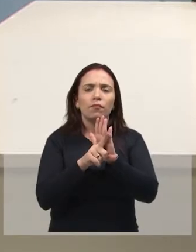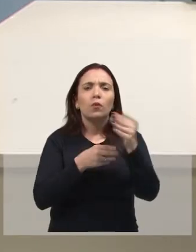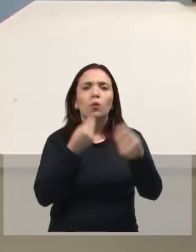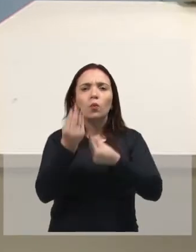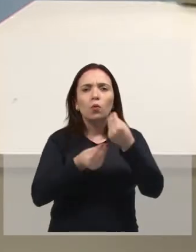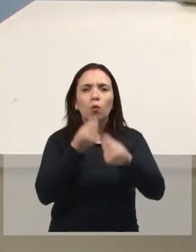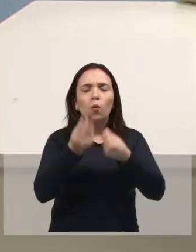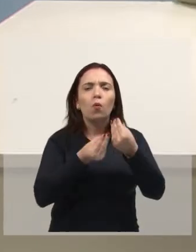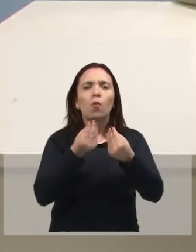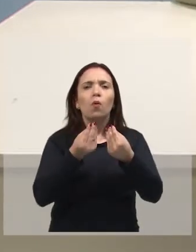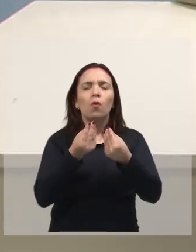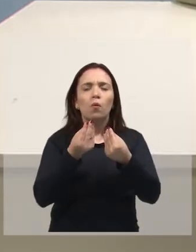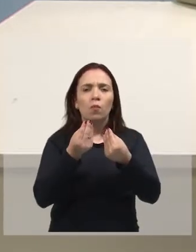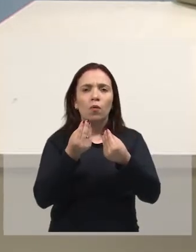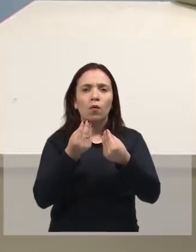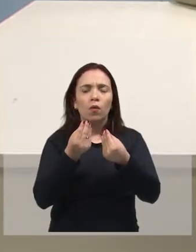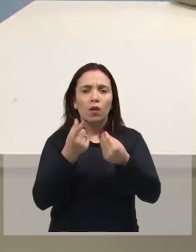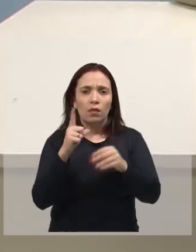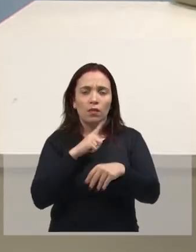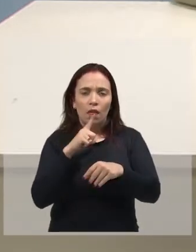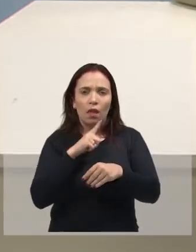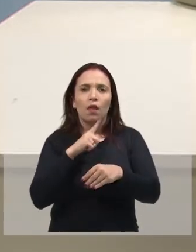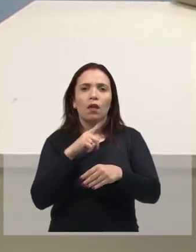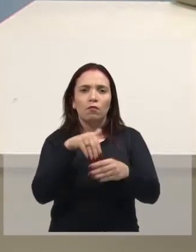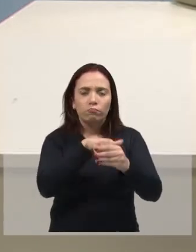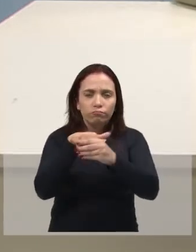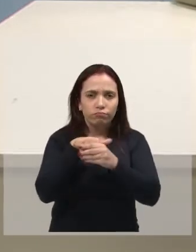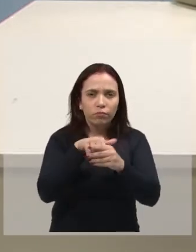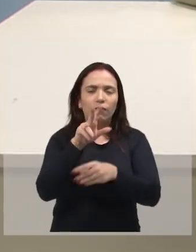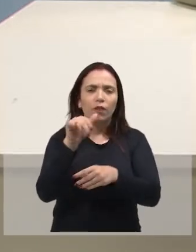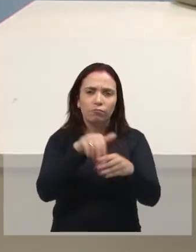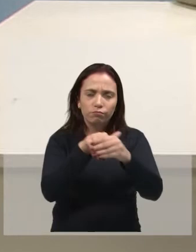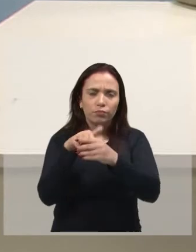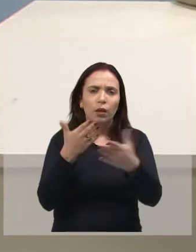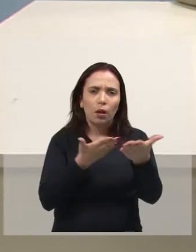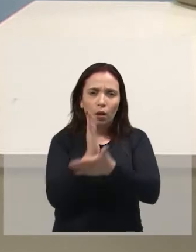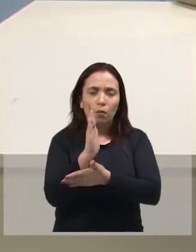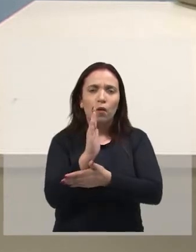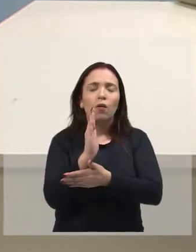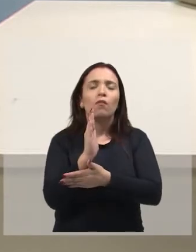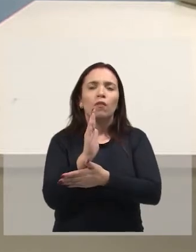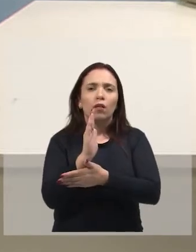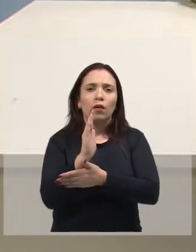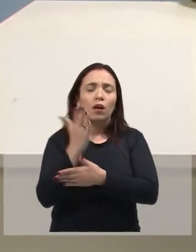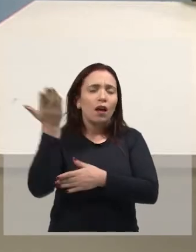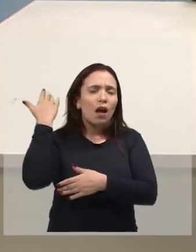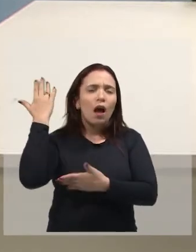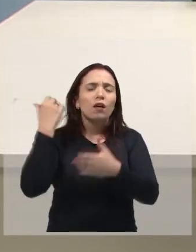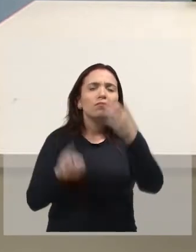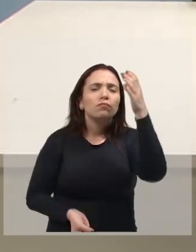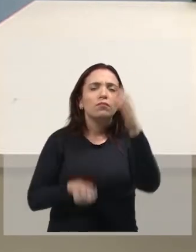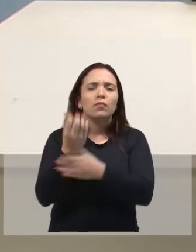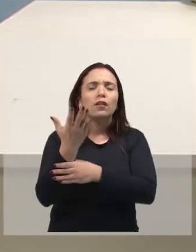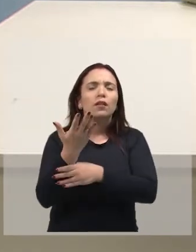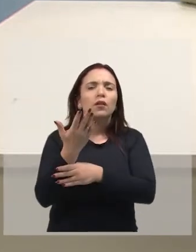Obras e Posturas, que ainda está em vigor até que seja aprovado esse novo código, né? O Código de Obras e Posturas, que é do início da década